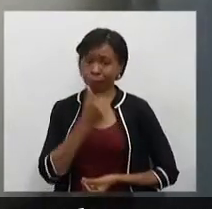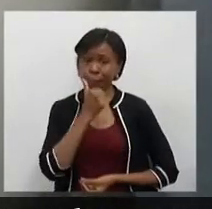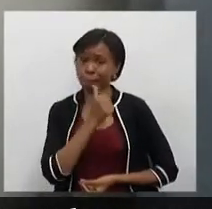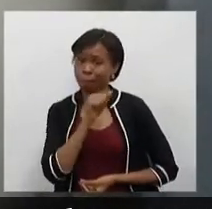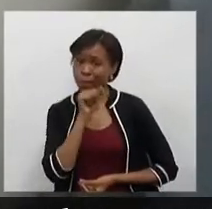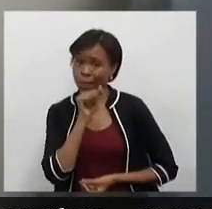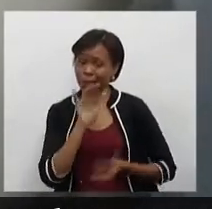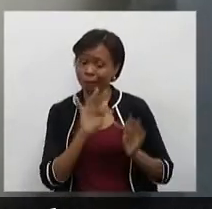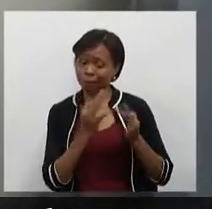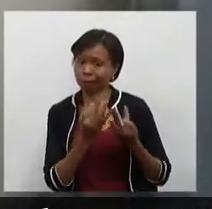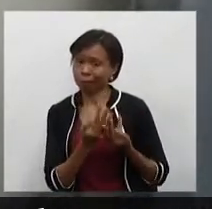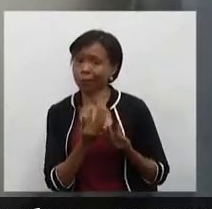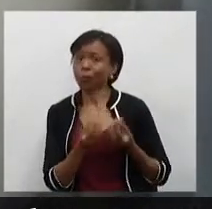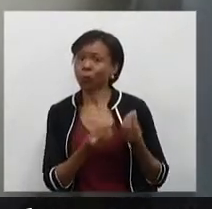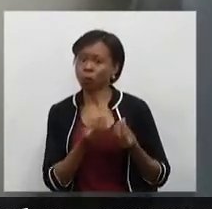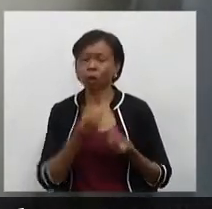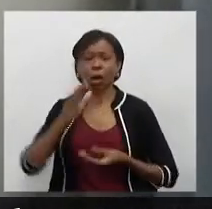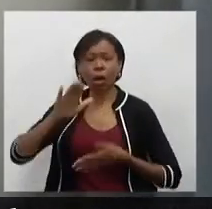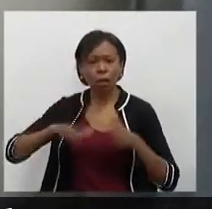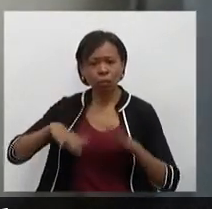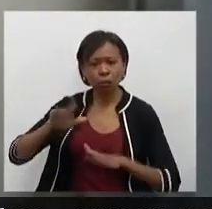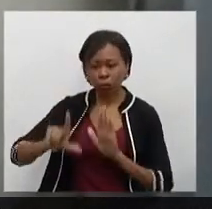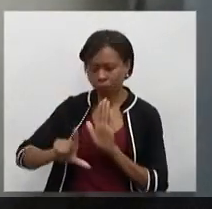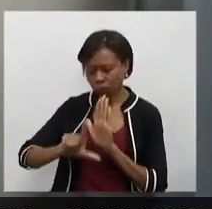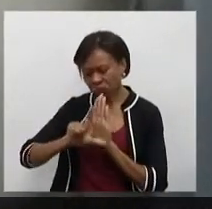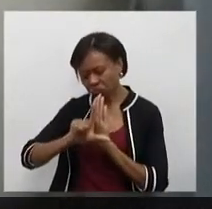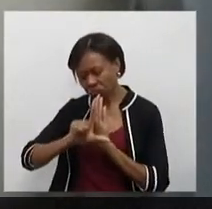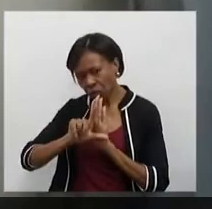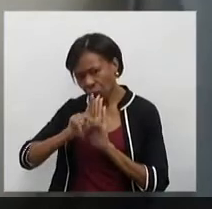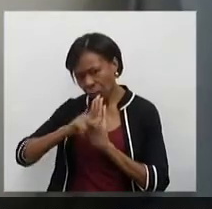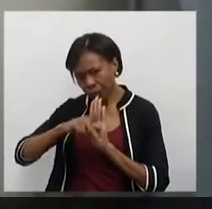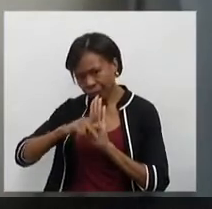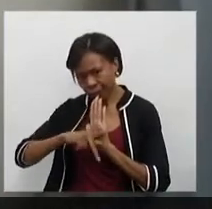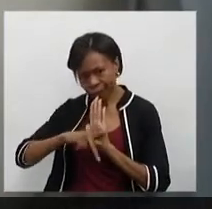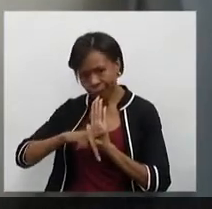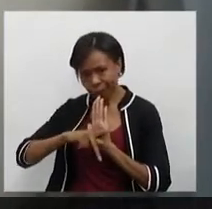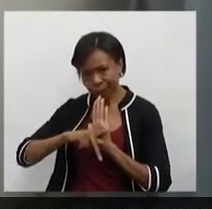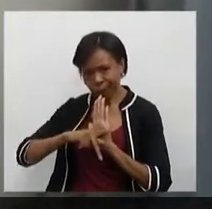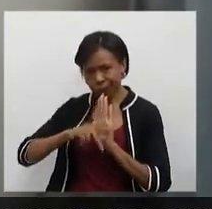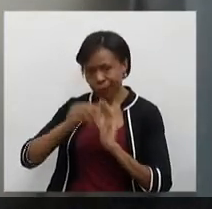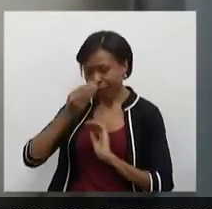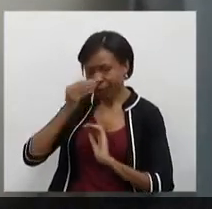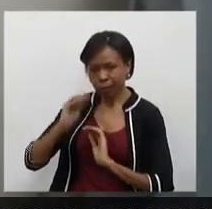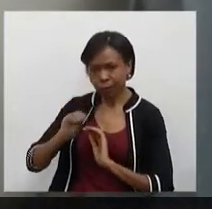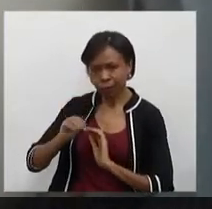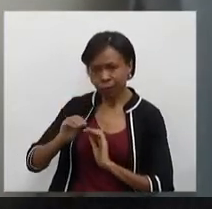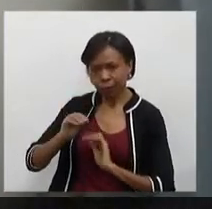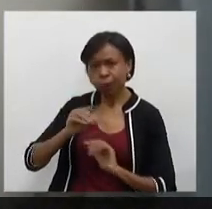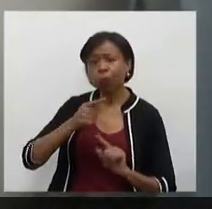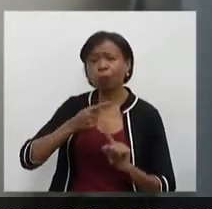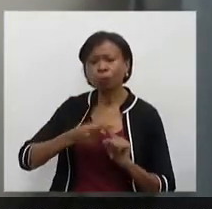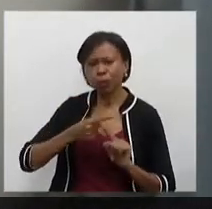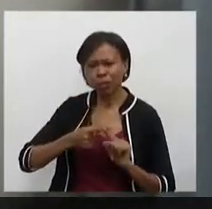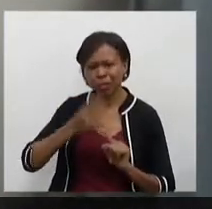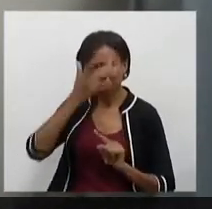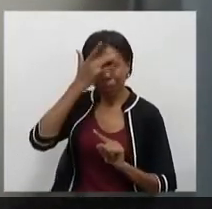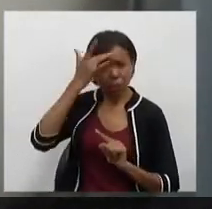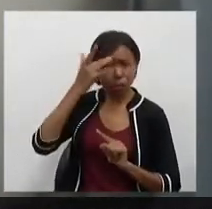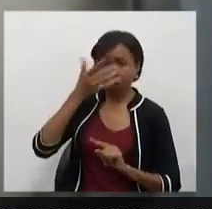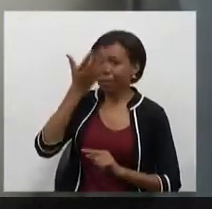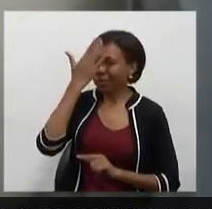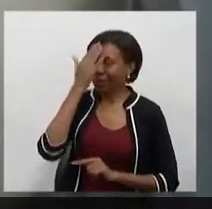projeto, ele não é muito bem aceito porque as pessoas não têm noção do que é a realidade de quem vive esse